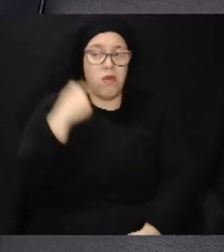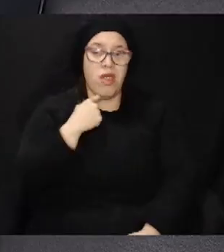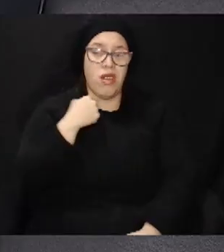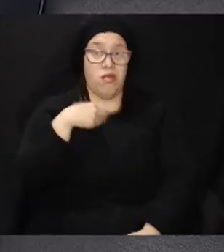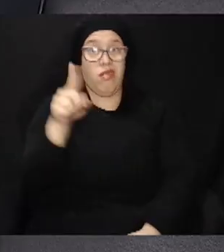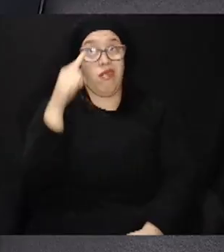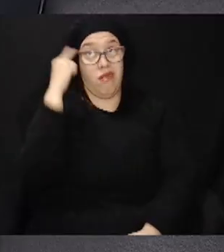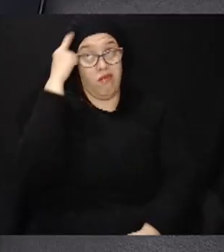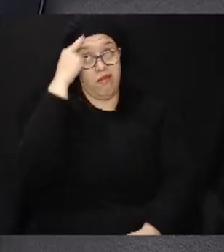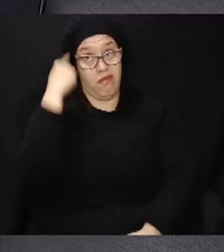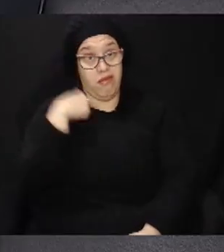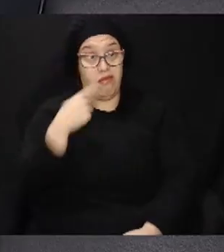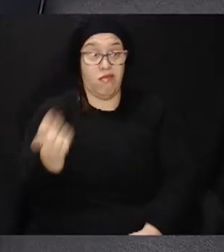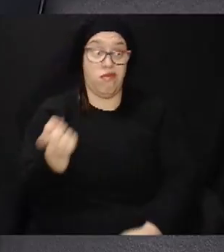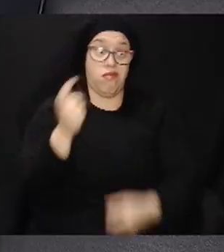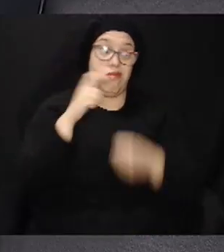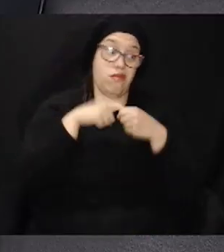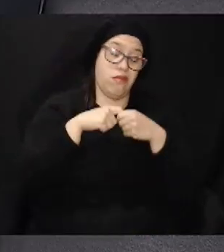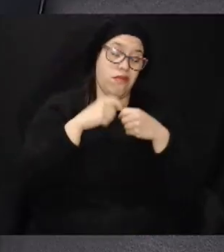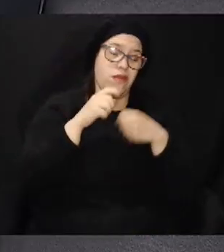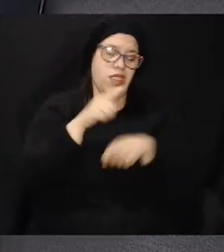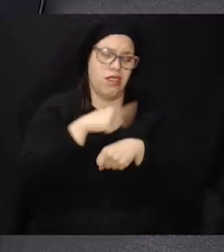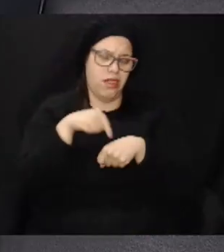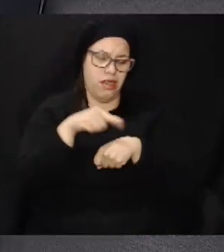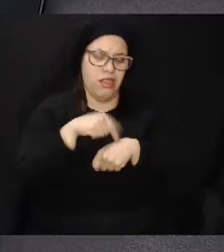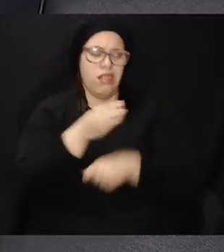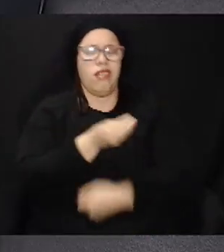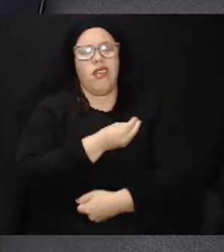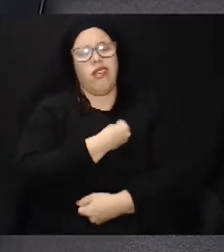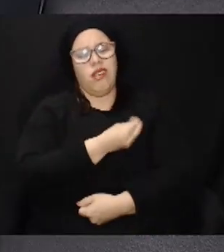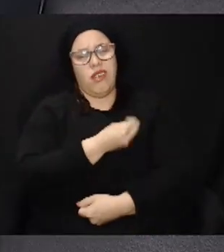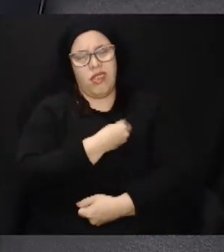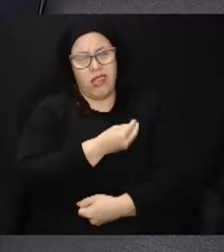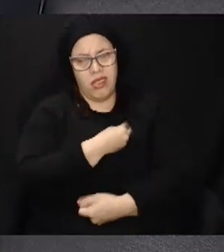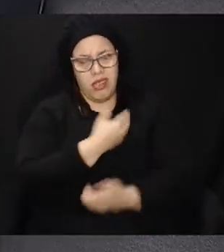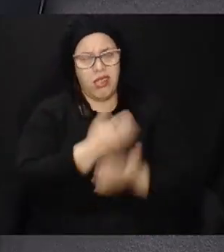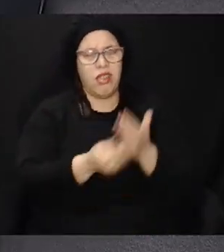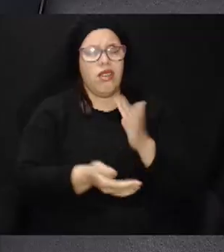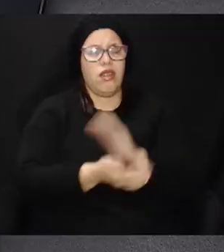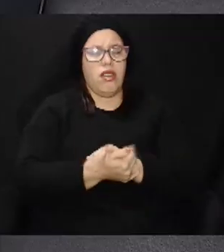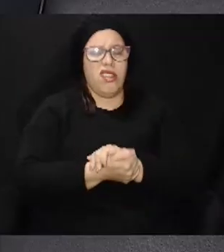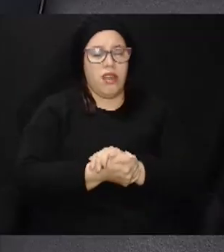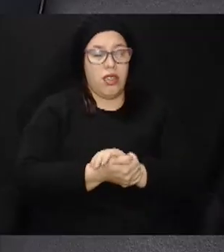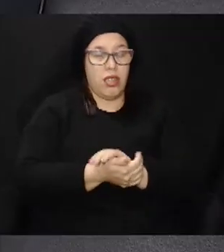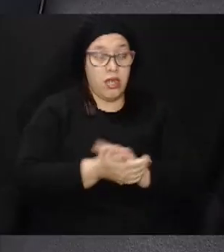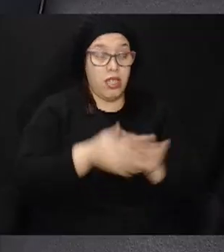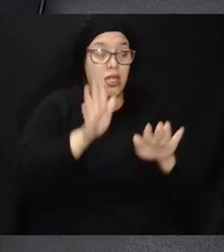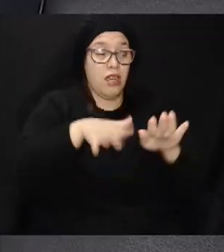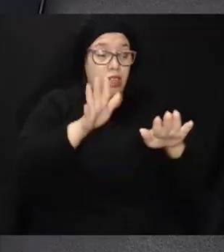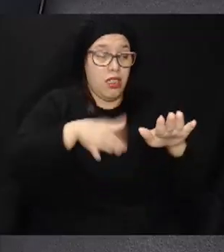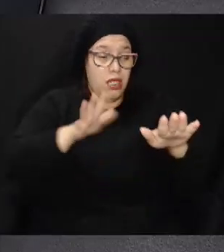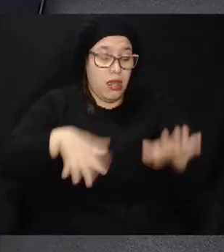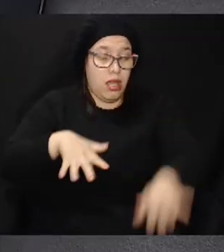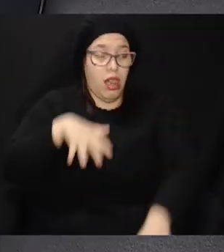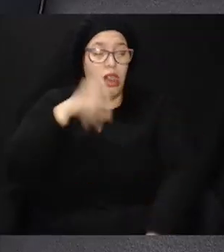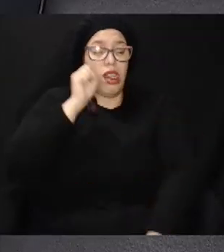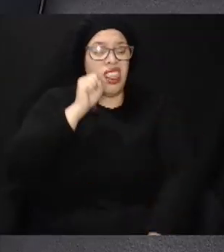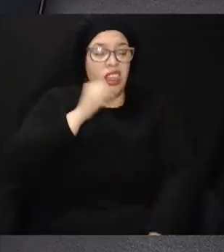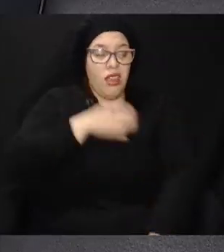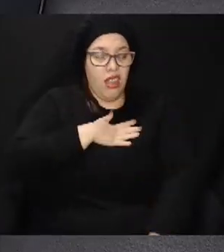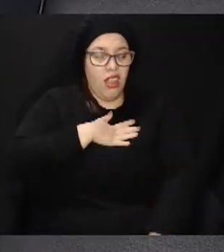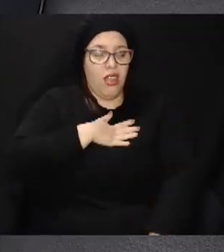É tempo de vida que você perde num trânsito, respirando fumaça, que você poderia estar